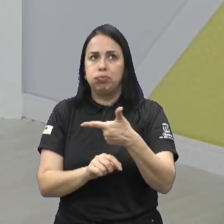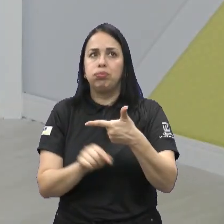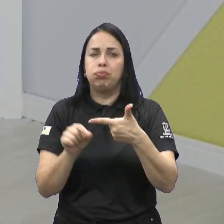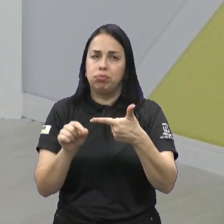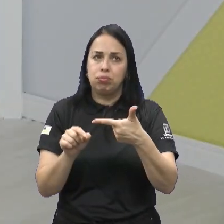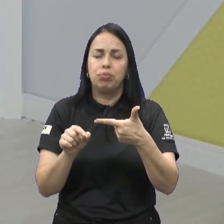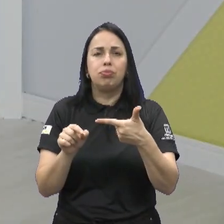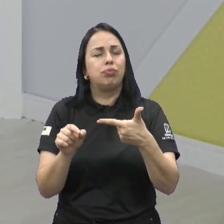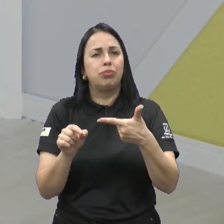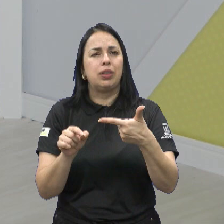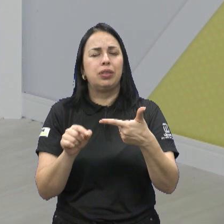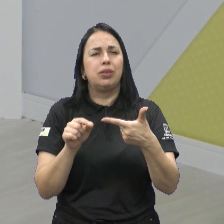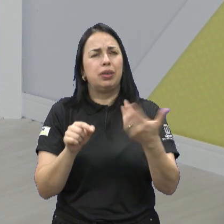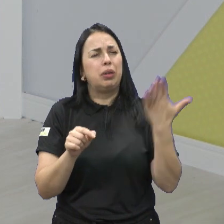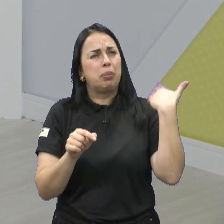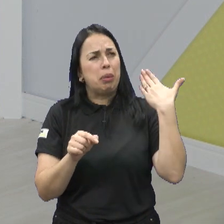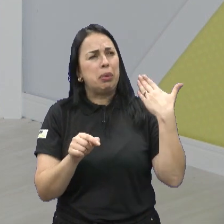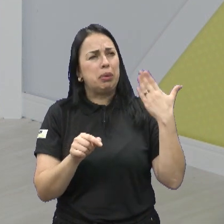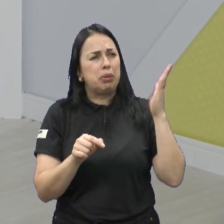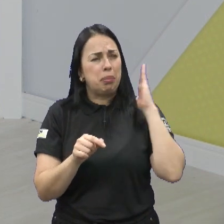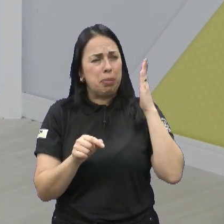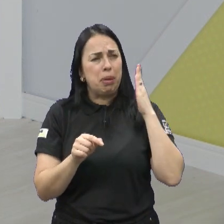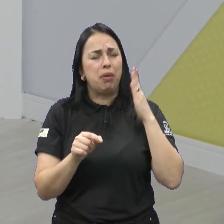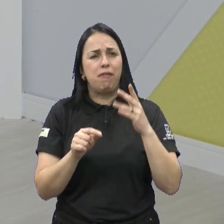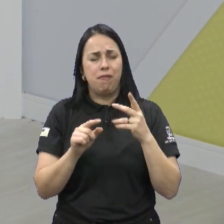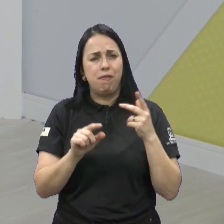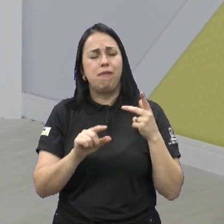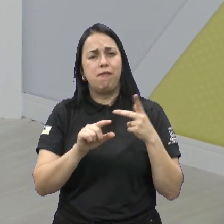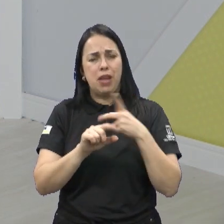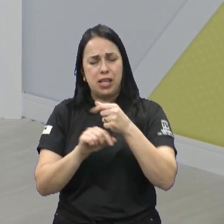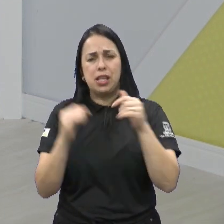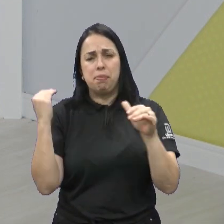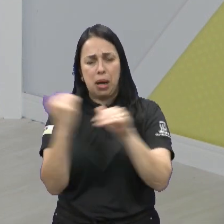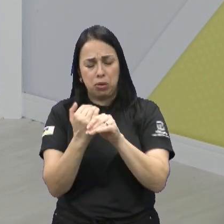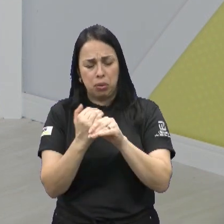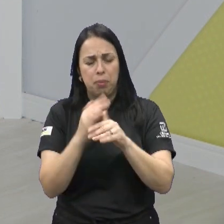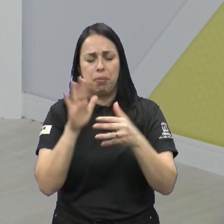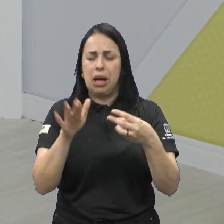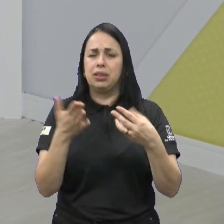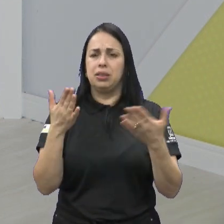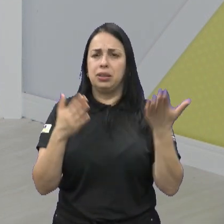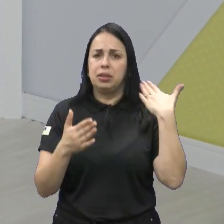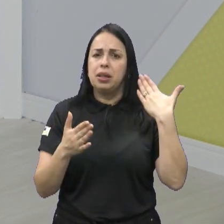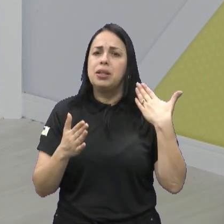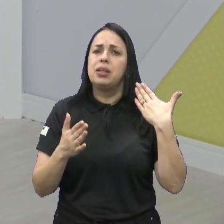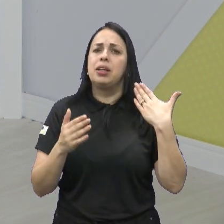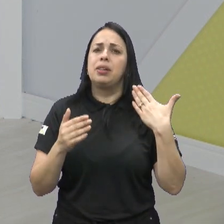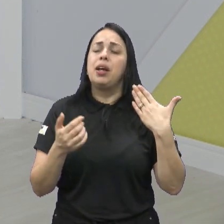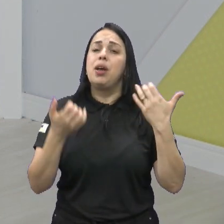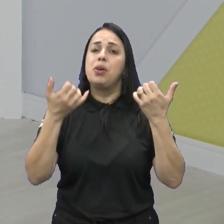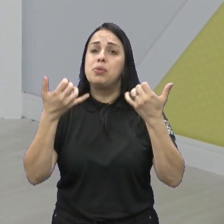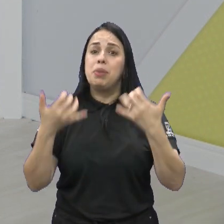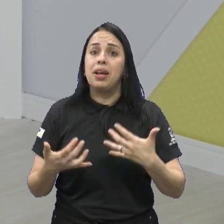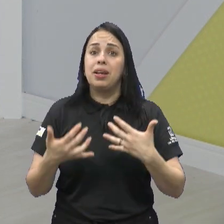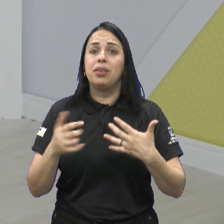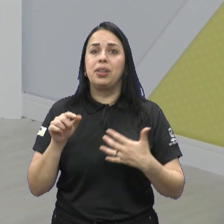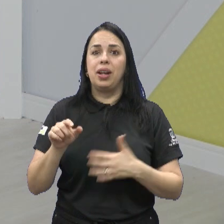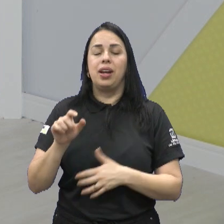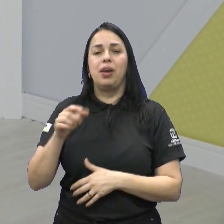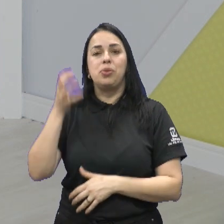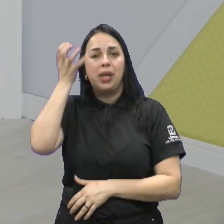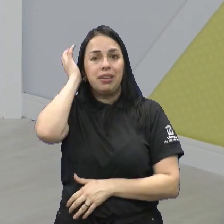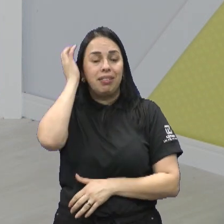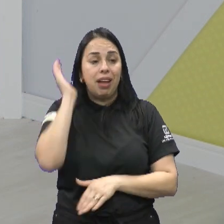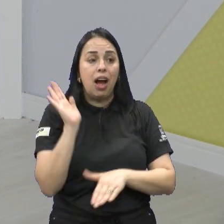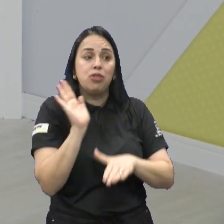Aliás, a última rodada o Taubaté empatou, na antepenúltima venceu o Santo André. Mas eu dizia que a vitória do Santo André ajudou o Taubaté, porque